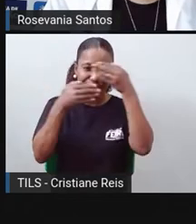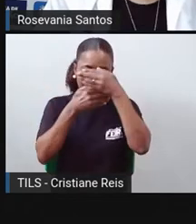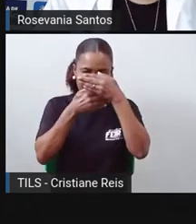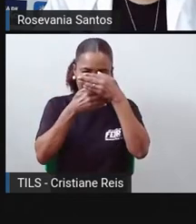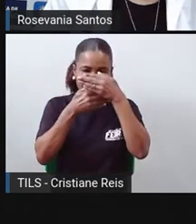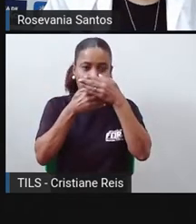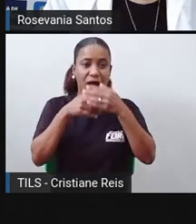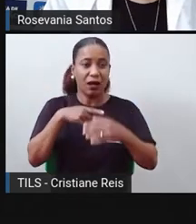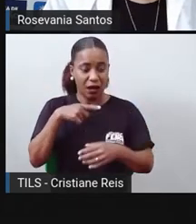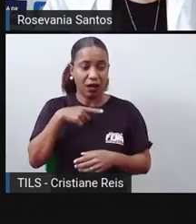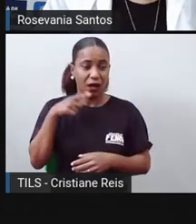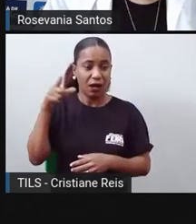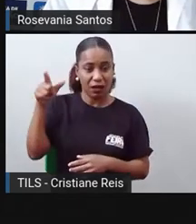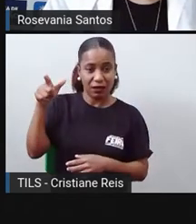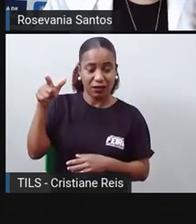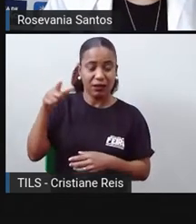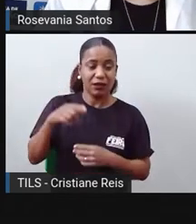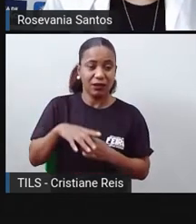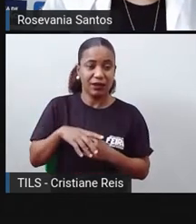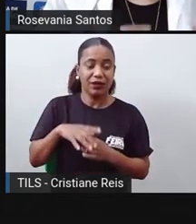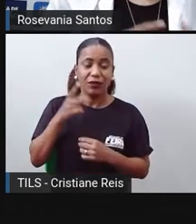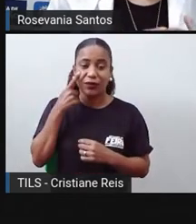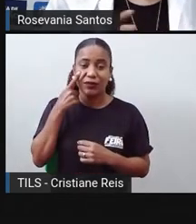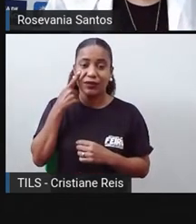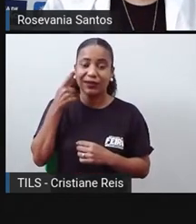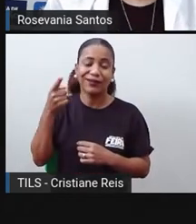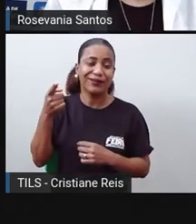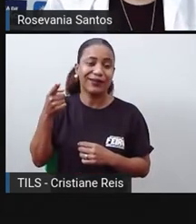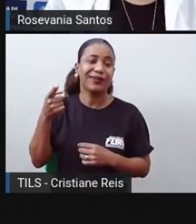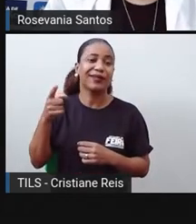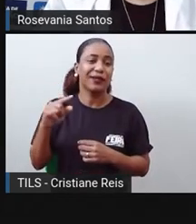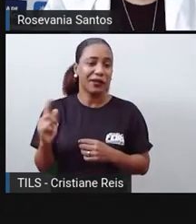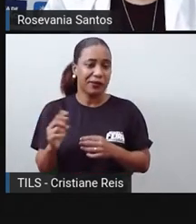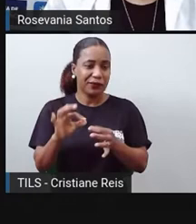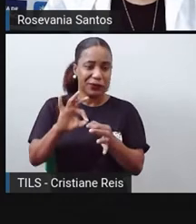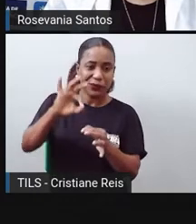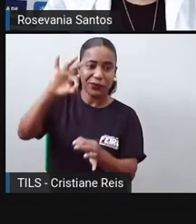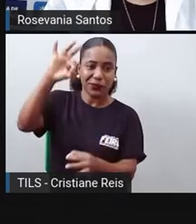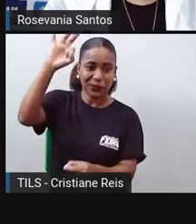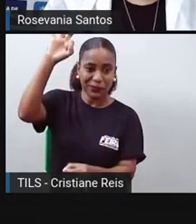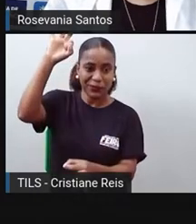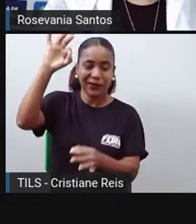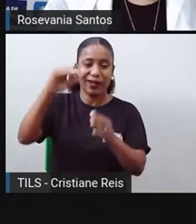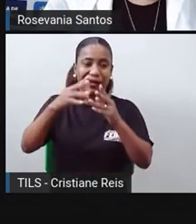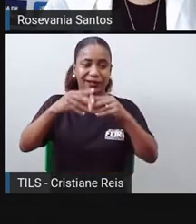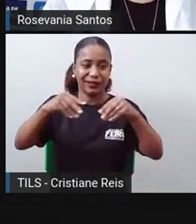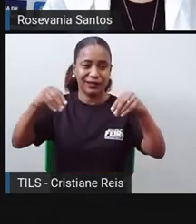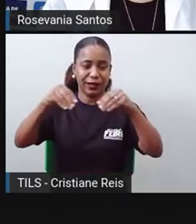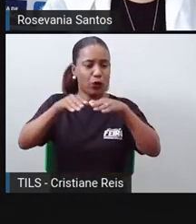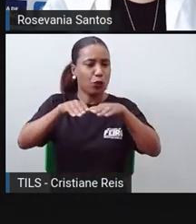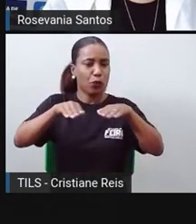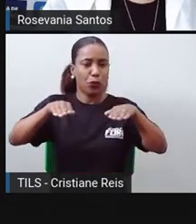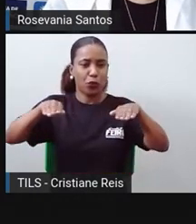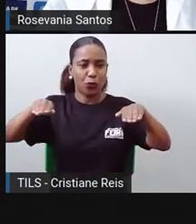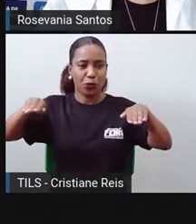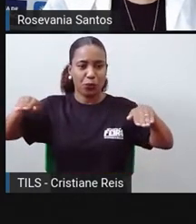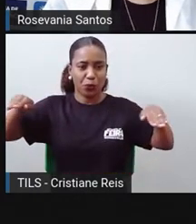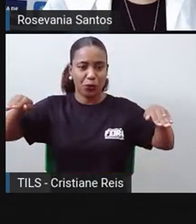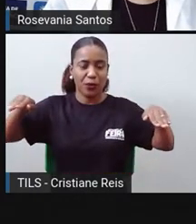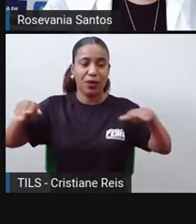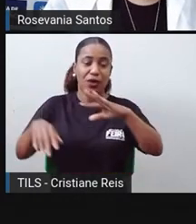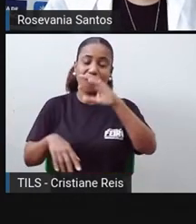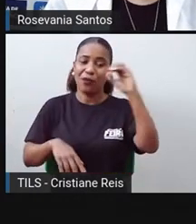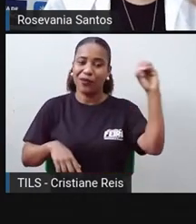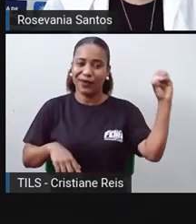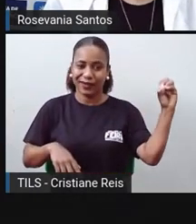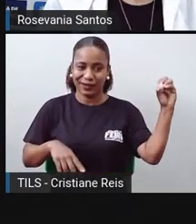que quando você olha a altitude, vão realmente predominar as terras mais baixas aqui, né, a oeste. Do lado